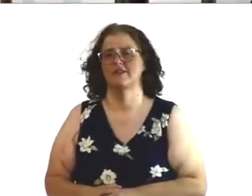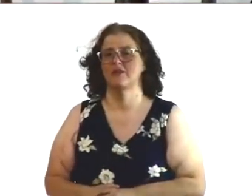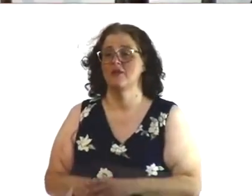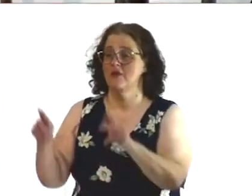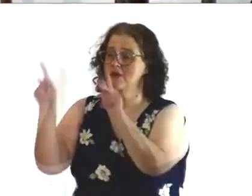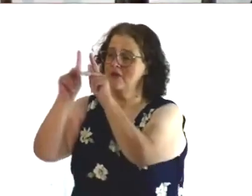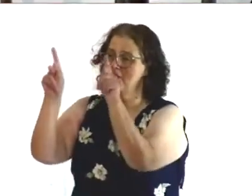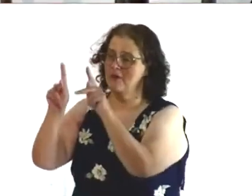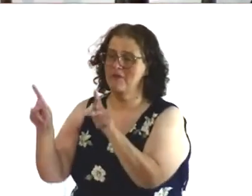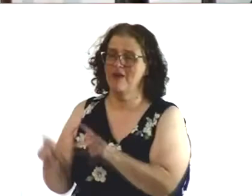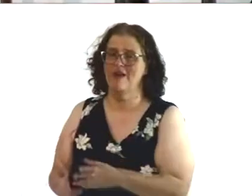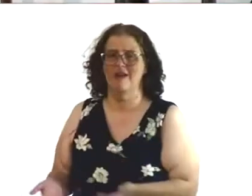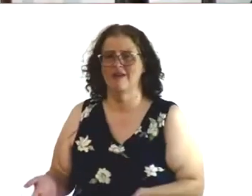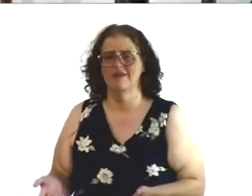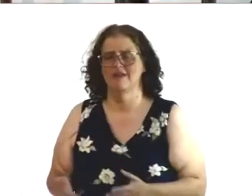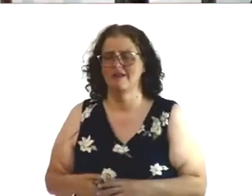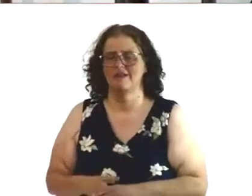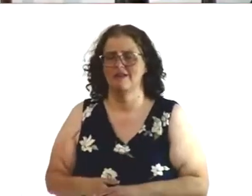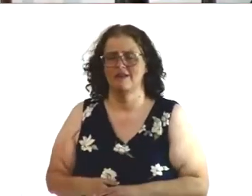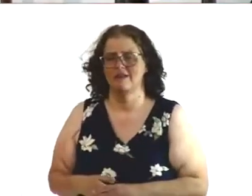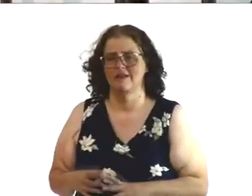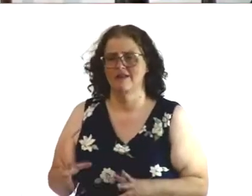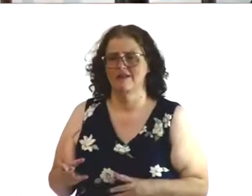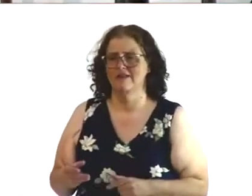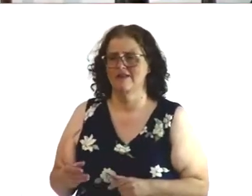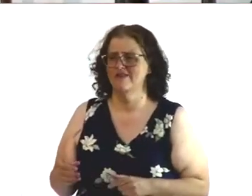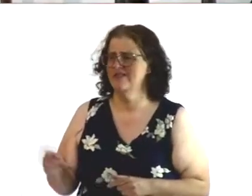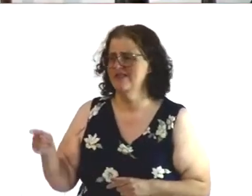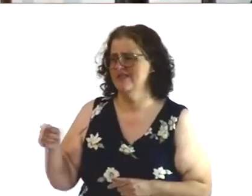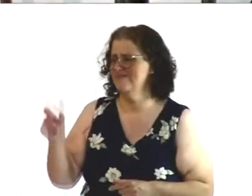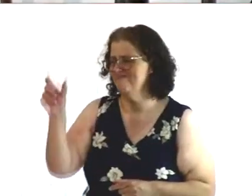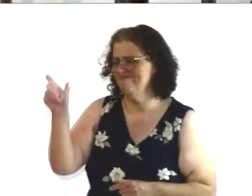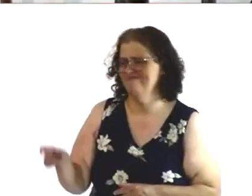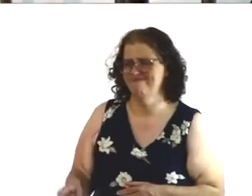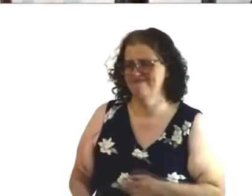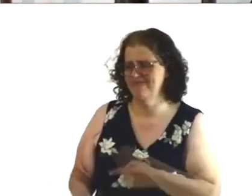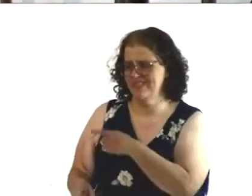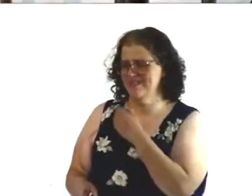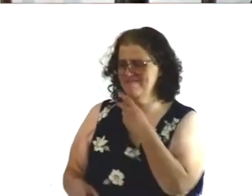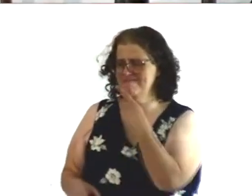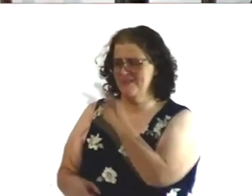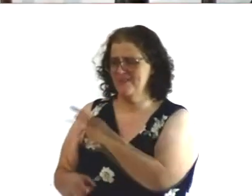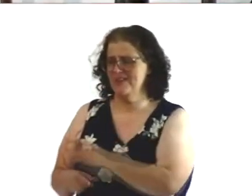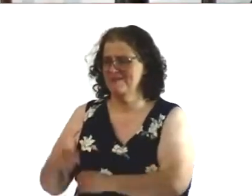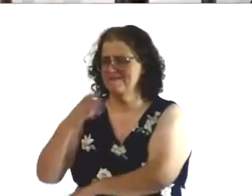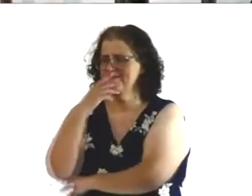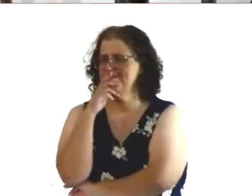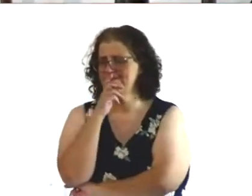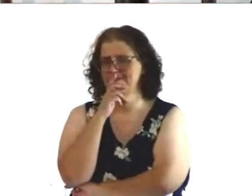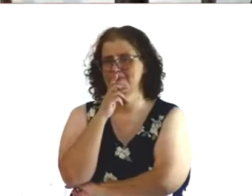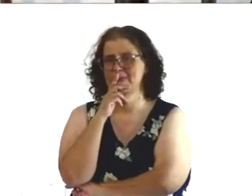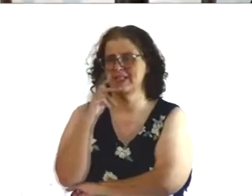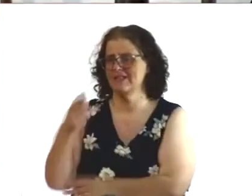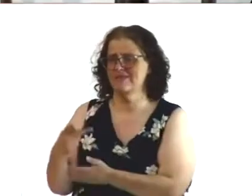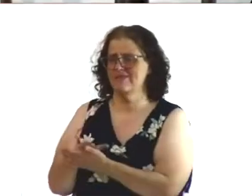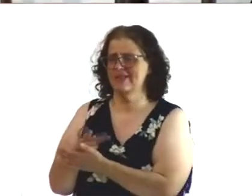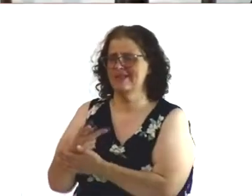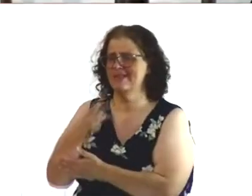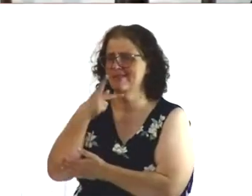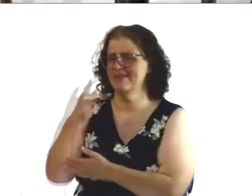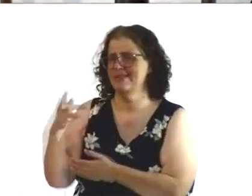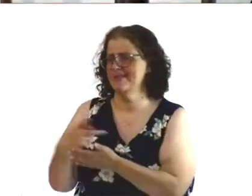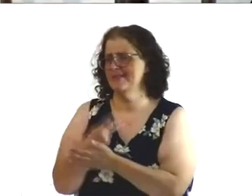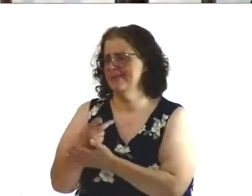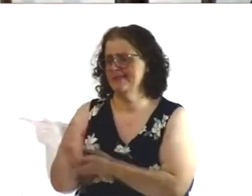de espírito, eles pensam: é um louco, não é possível. Questionam quando ele diz: quando ele diz: